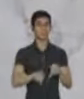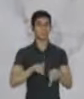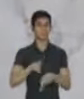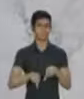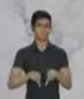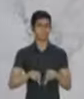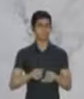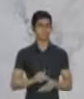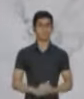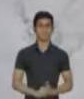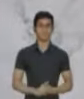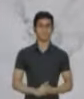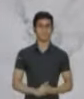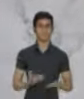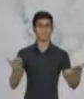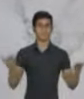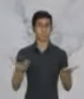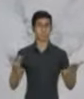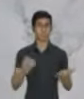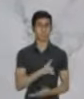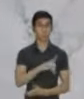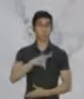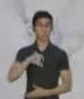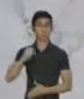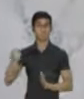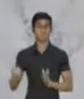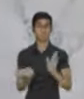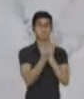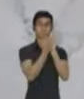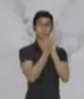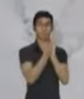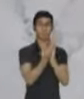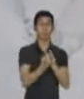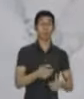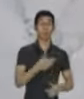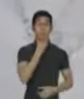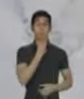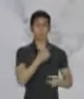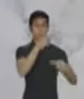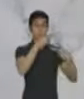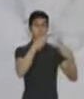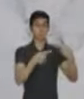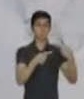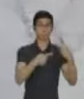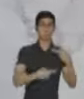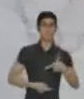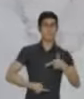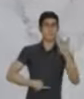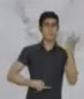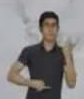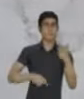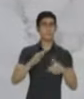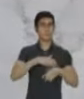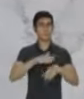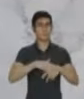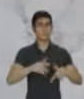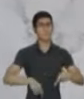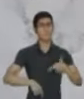emblemática os dois assassinos de marielly franco foram revelados no brasil para o mundo